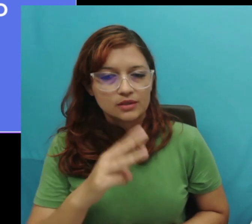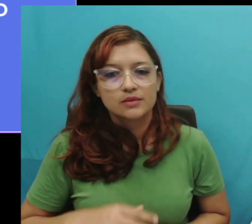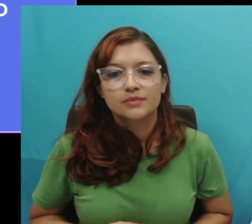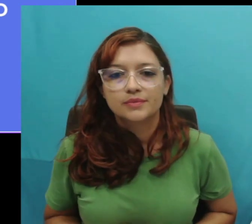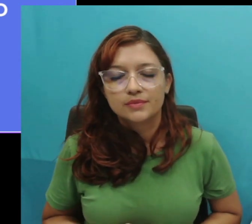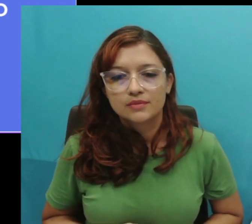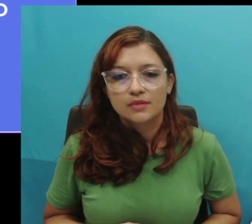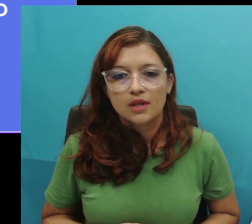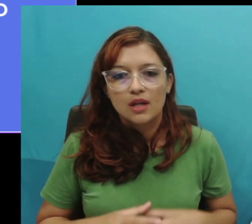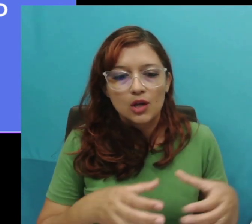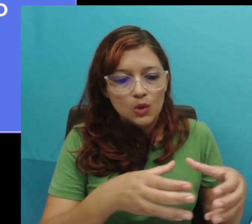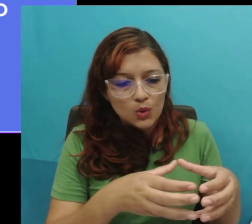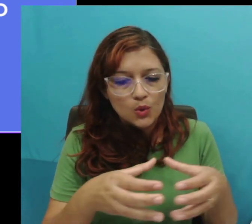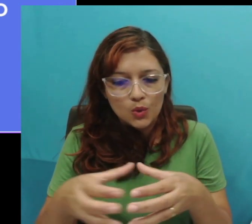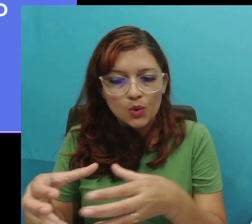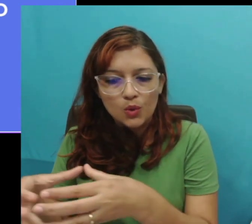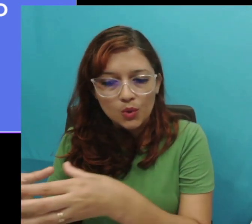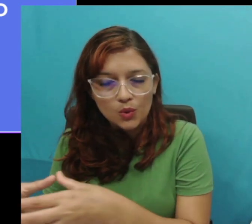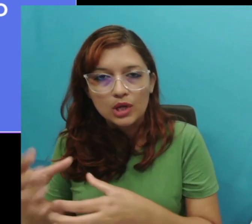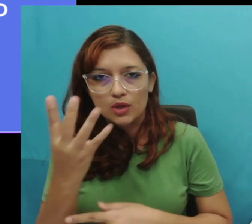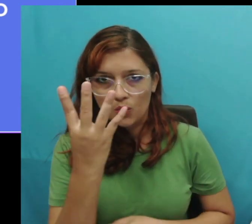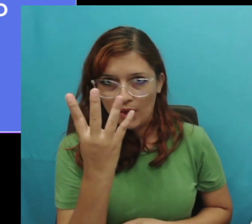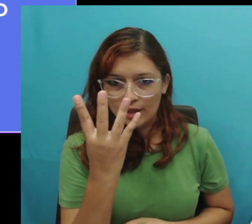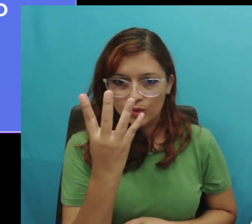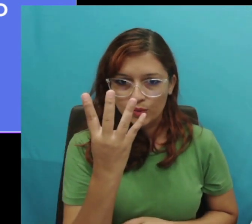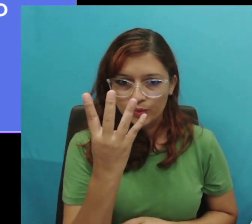terceiro ano do ensino médio.